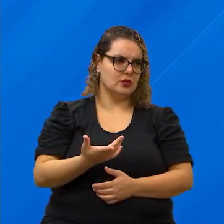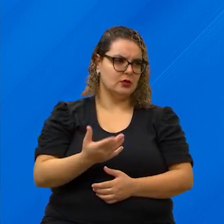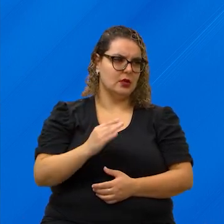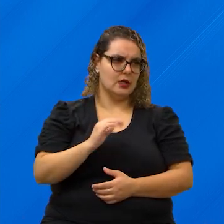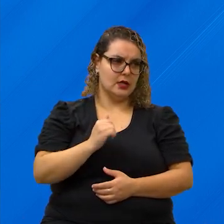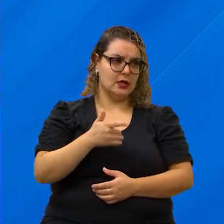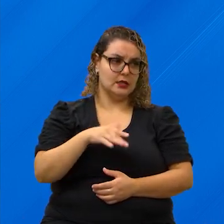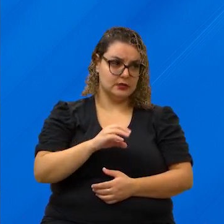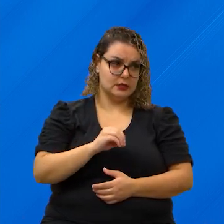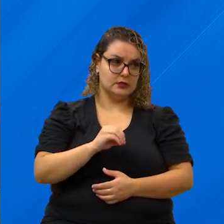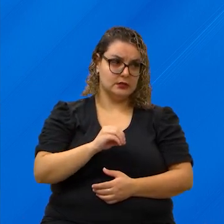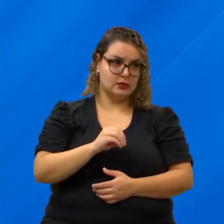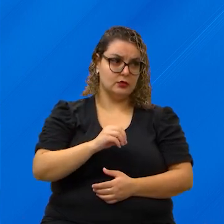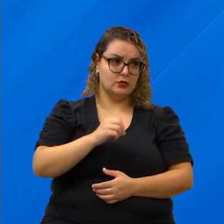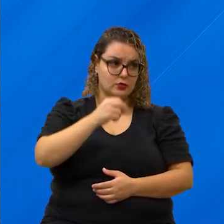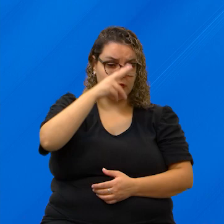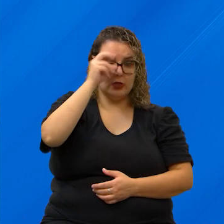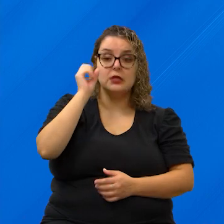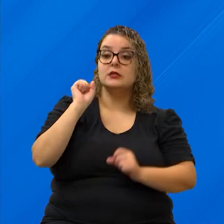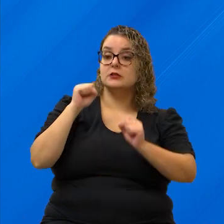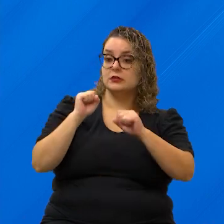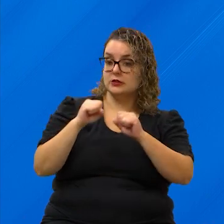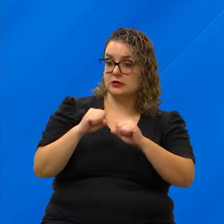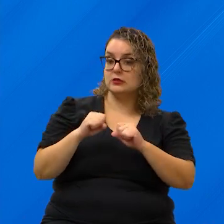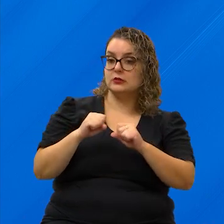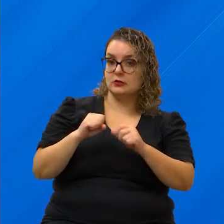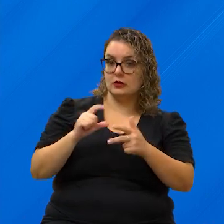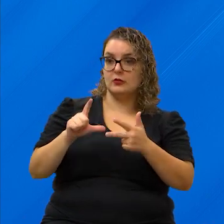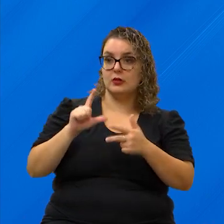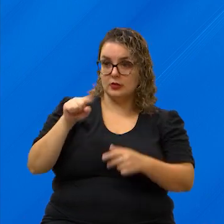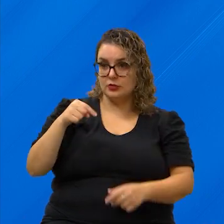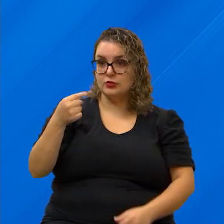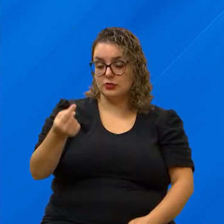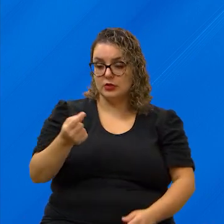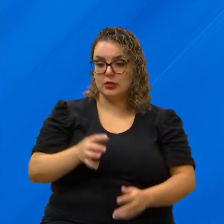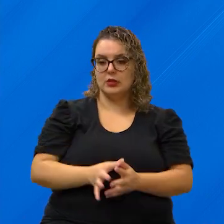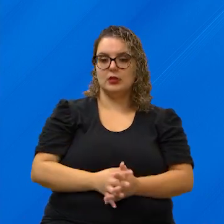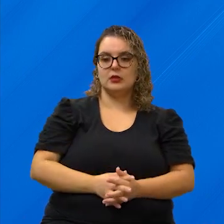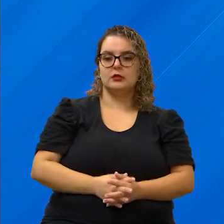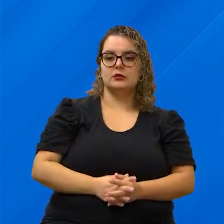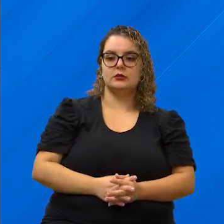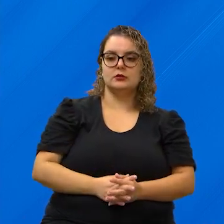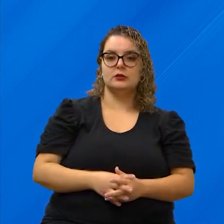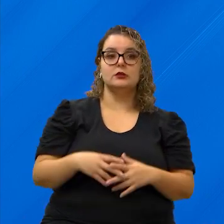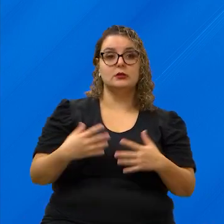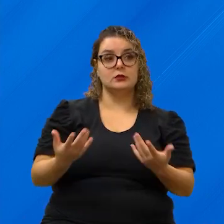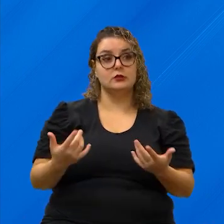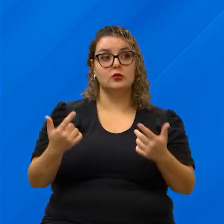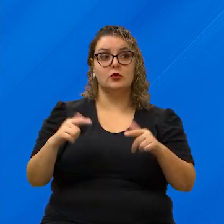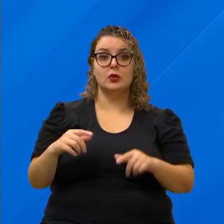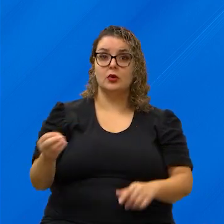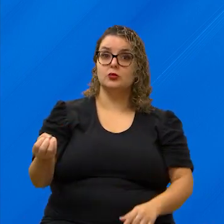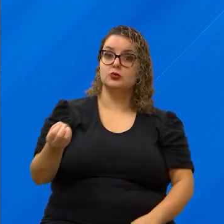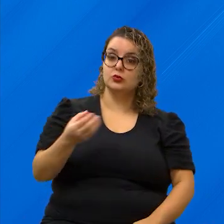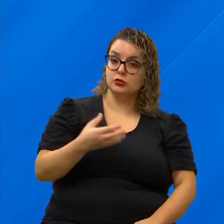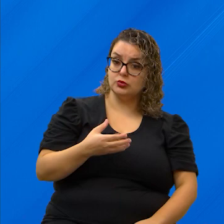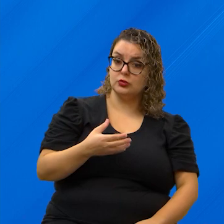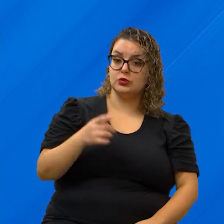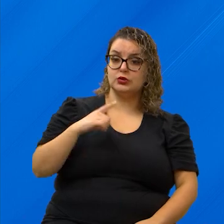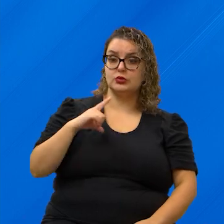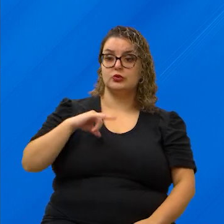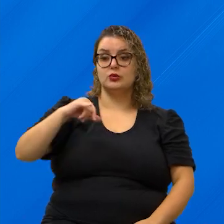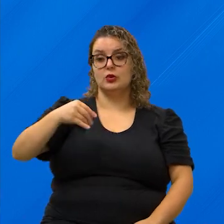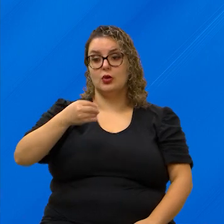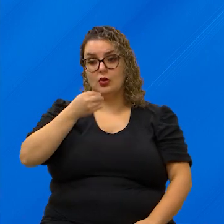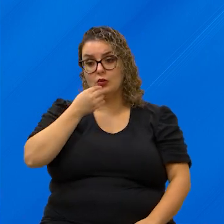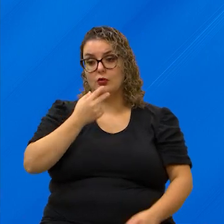já tínhamos tido a cassação do prefeito. Já. Foi a legislatura posterior, né? Sim. Então foi um ambiente muito novo e eu